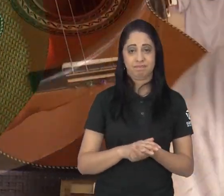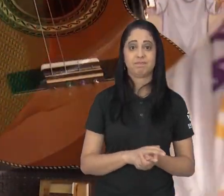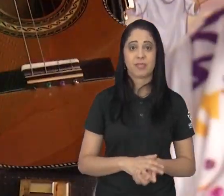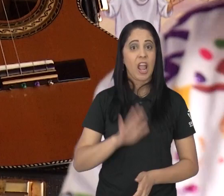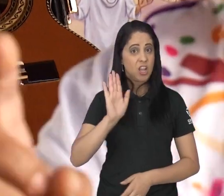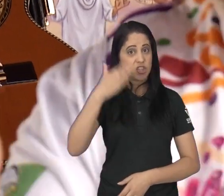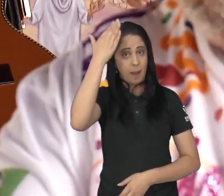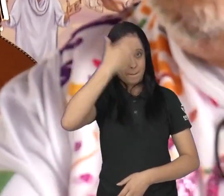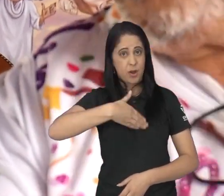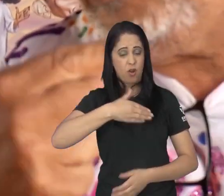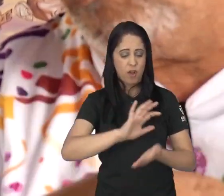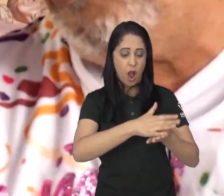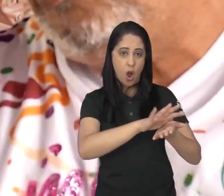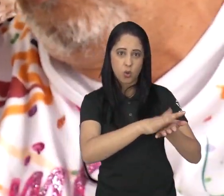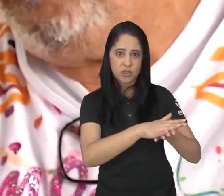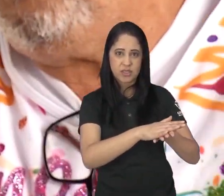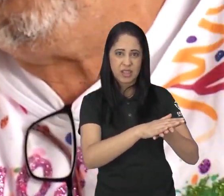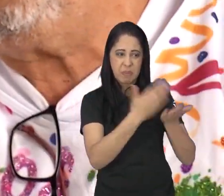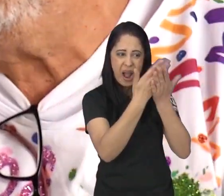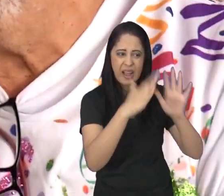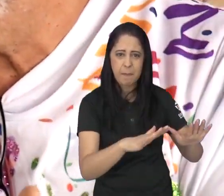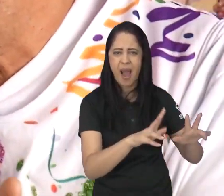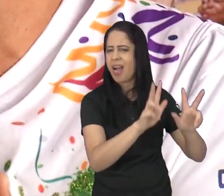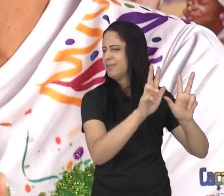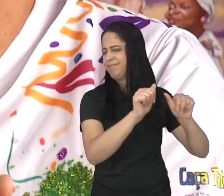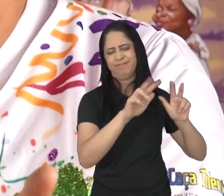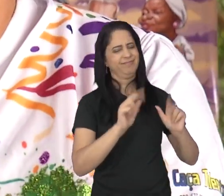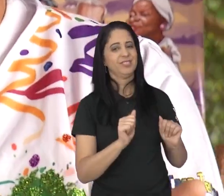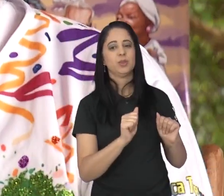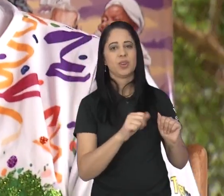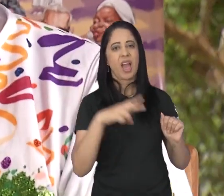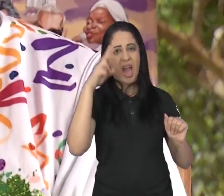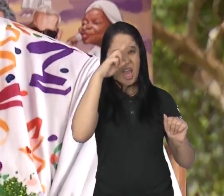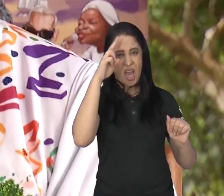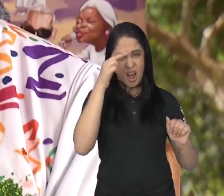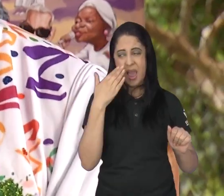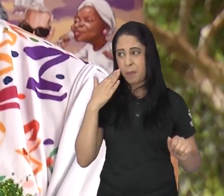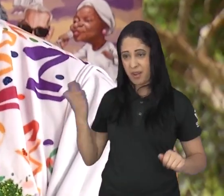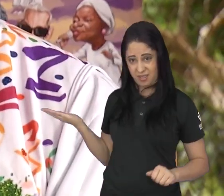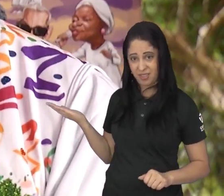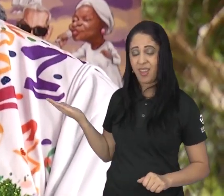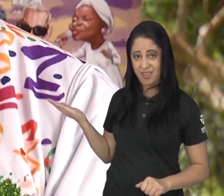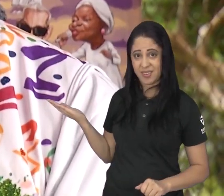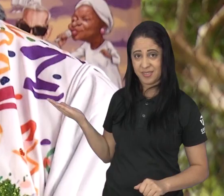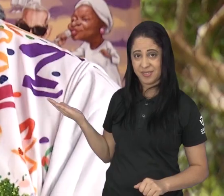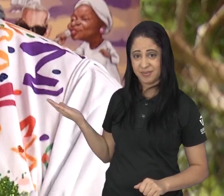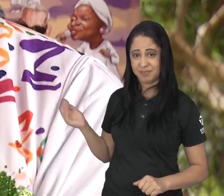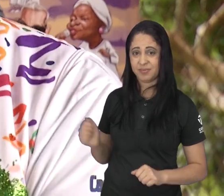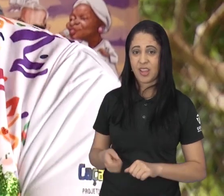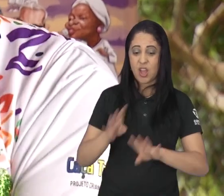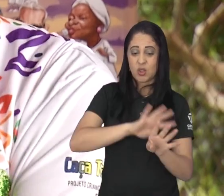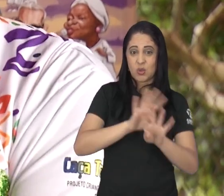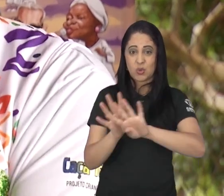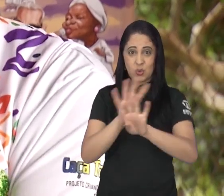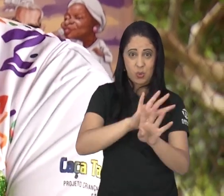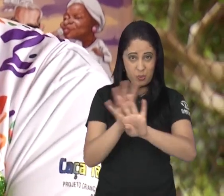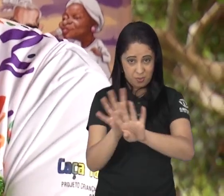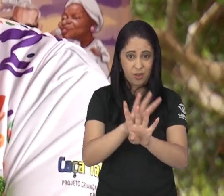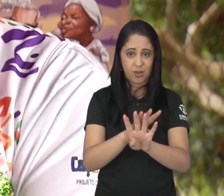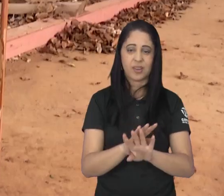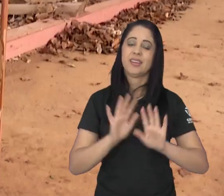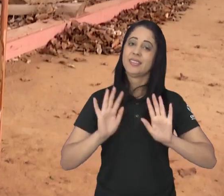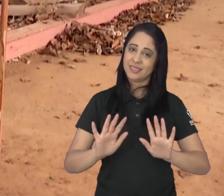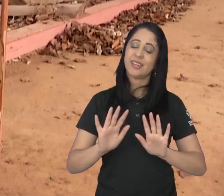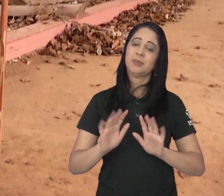Está mais do que provado que o samba não morre de jeito nenhum. Lembra do Mauricio, amigo do César, lá do bloco do Brabuleta?